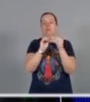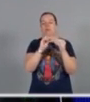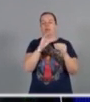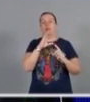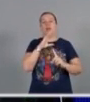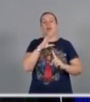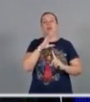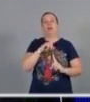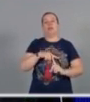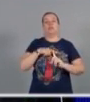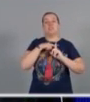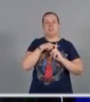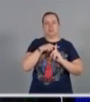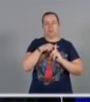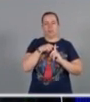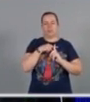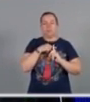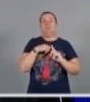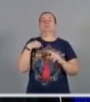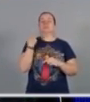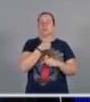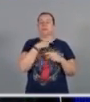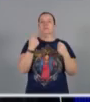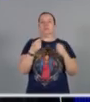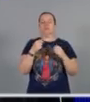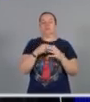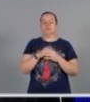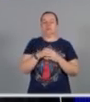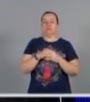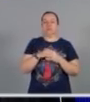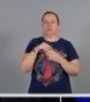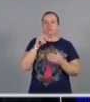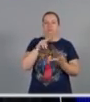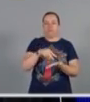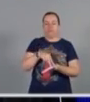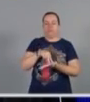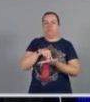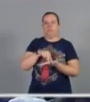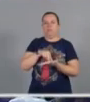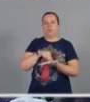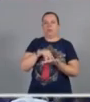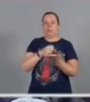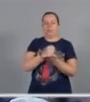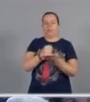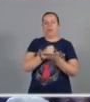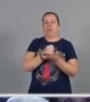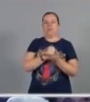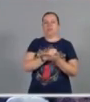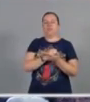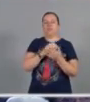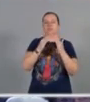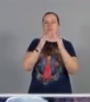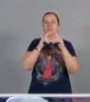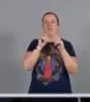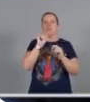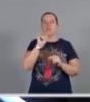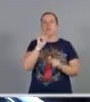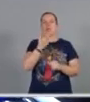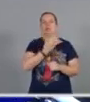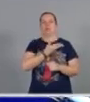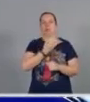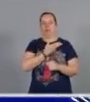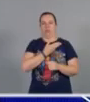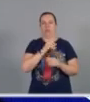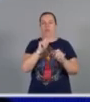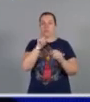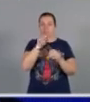eu vou pensar o alicerce da igreja são os apóstolos Quantos são a 12